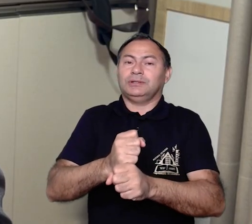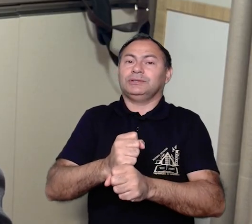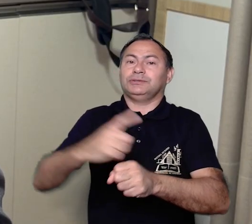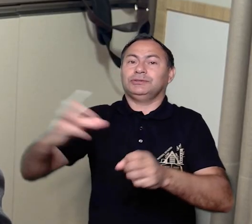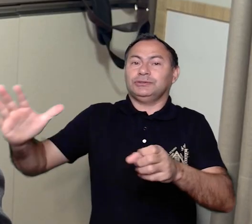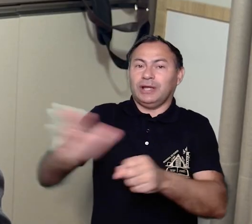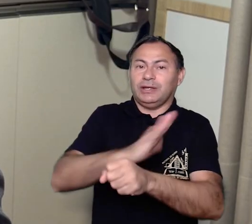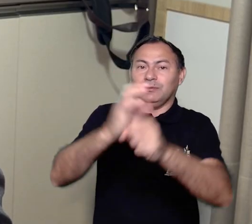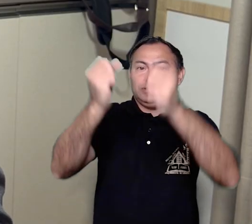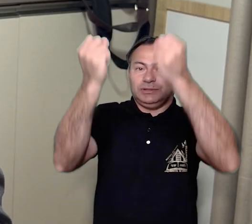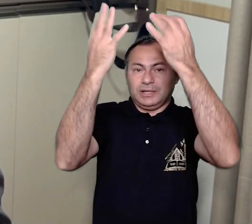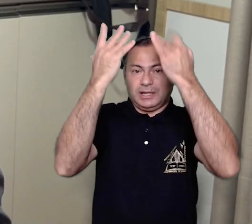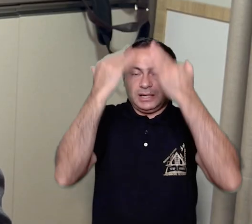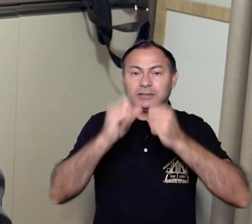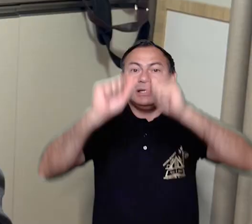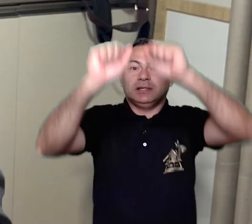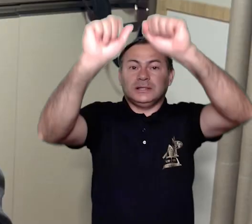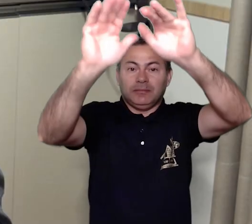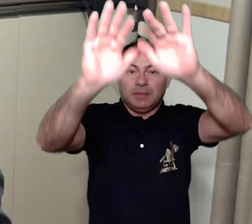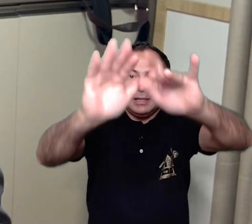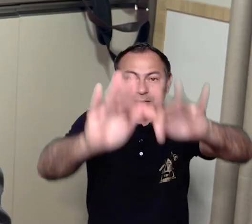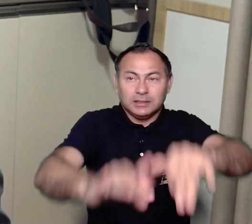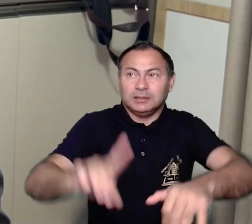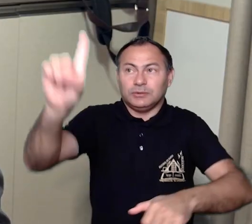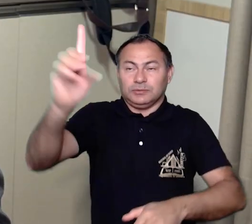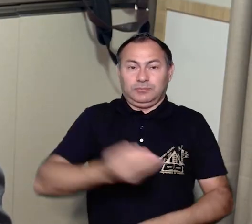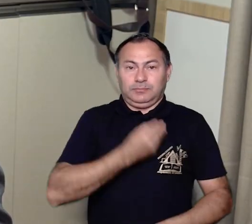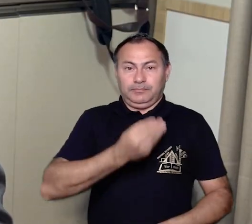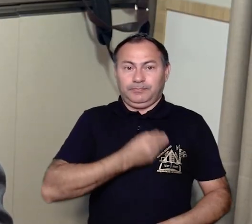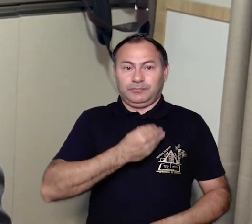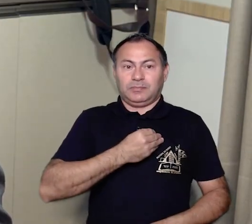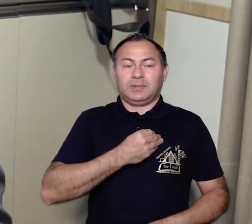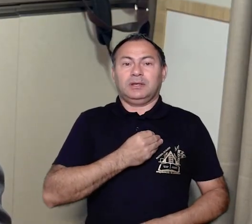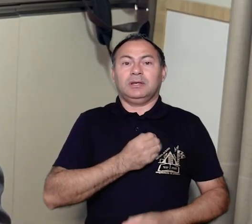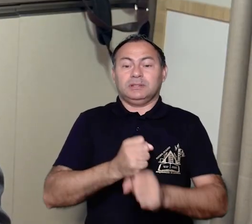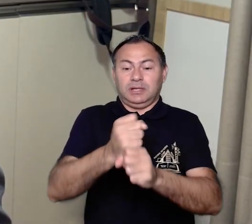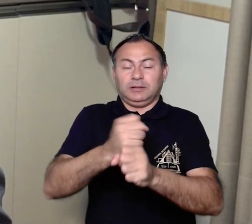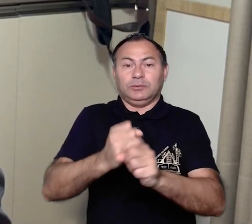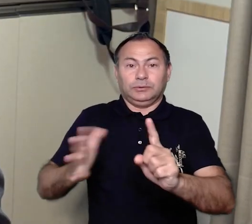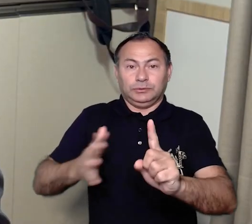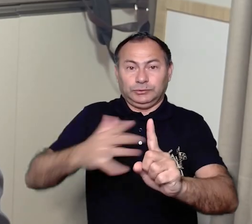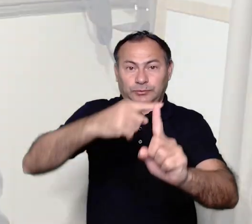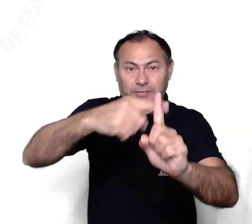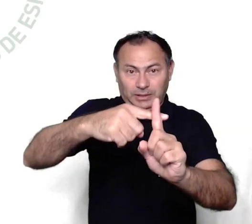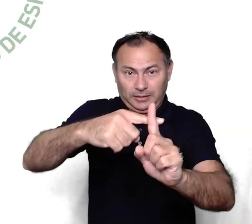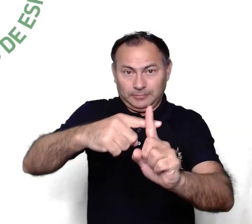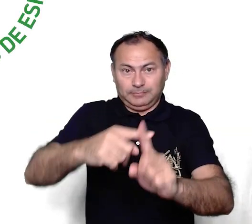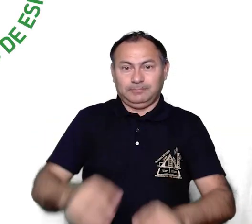carregado da graça, da bênção de Deus, vivendo este ano jubilar.